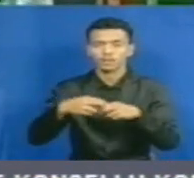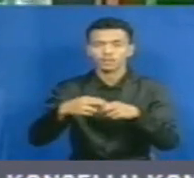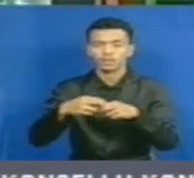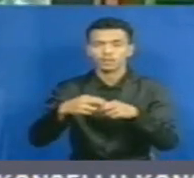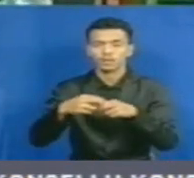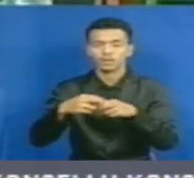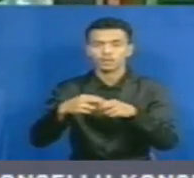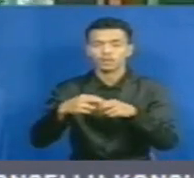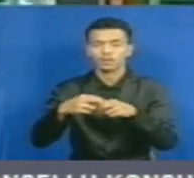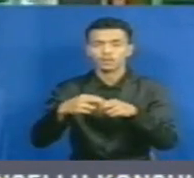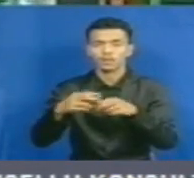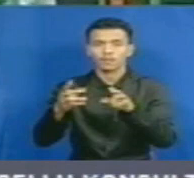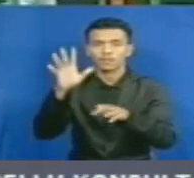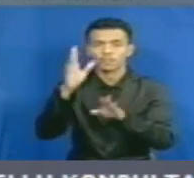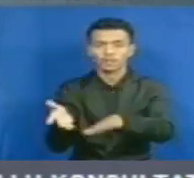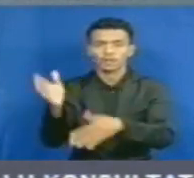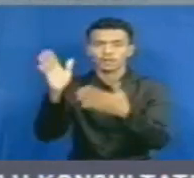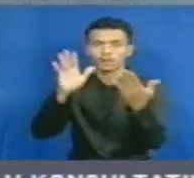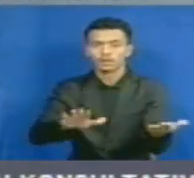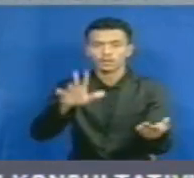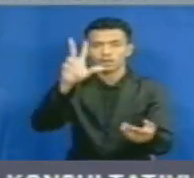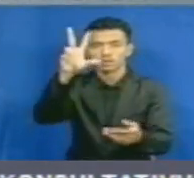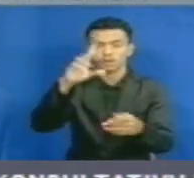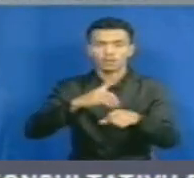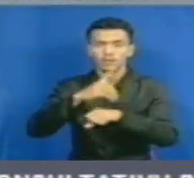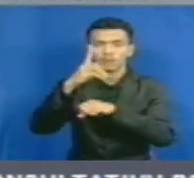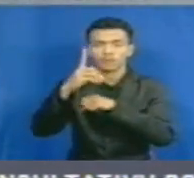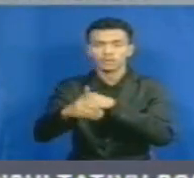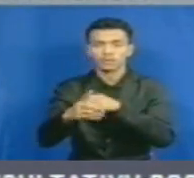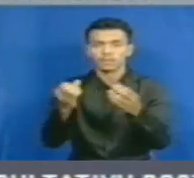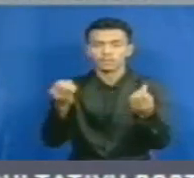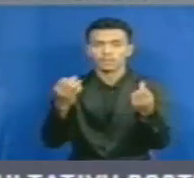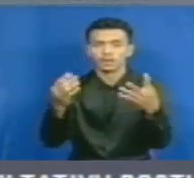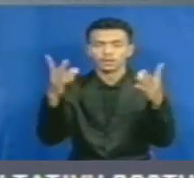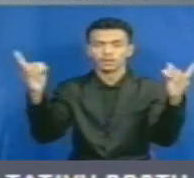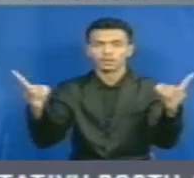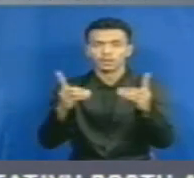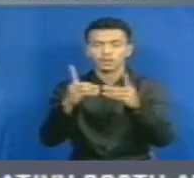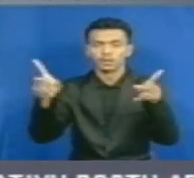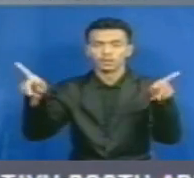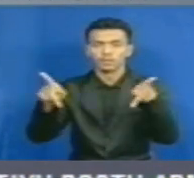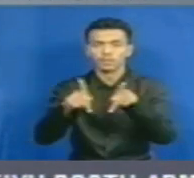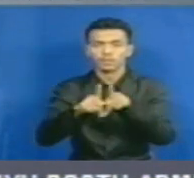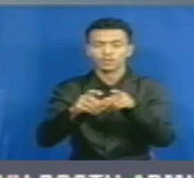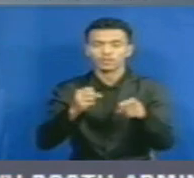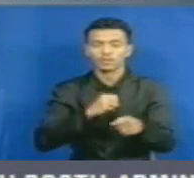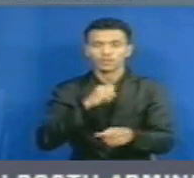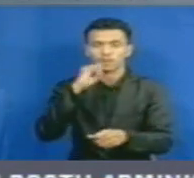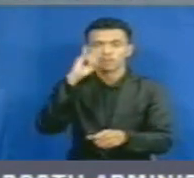ema matena intolu. Acidente tráfico hirakne barakliu acontece em posto administrativo